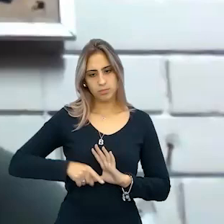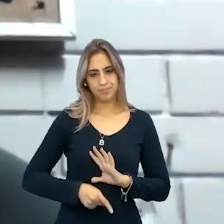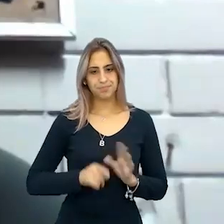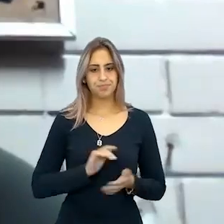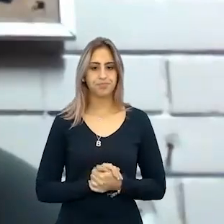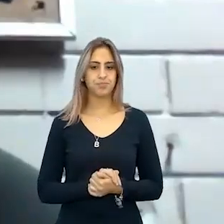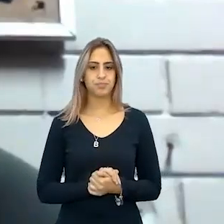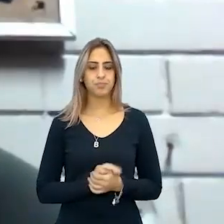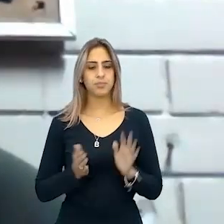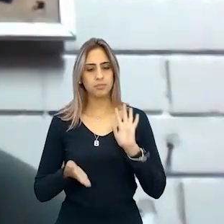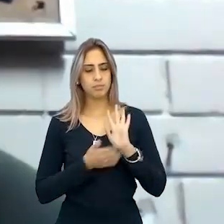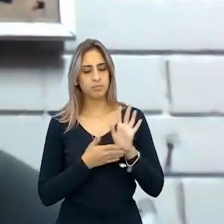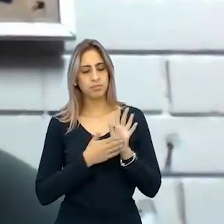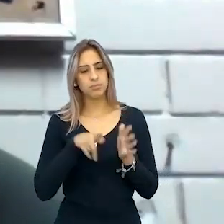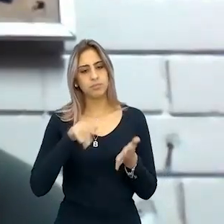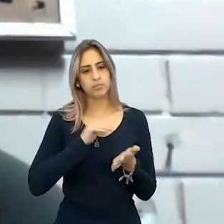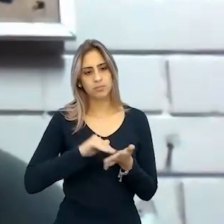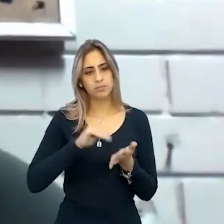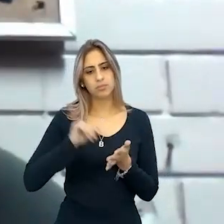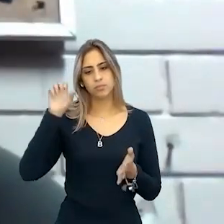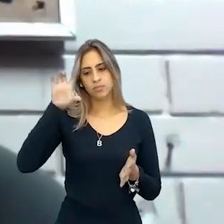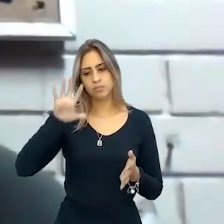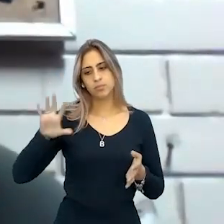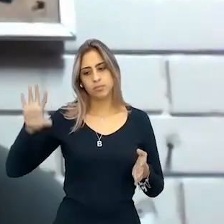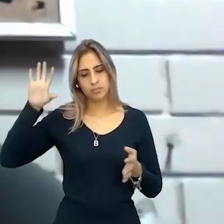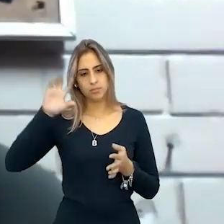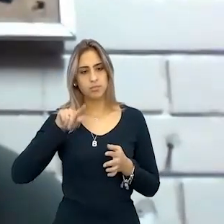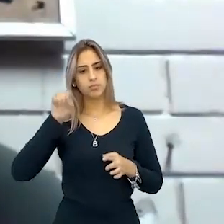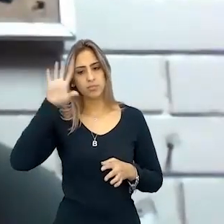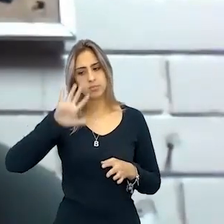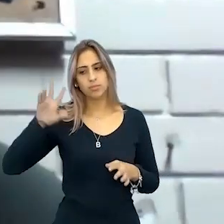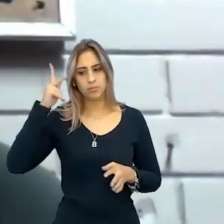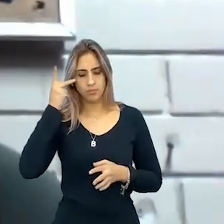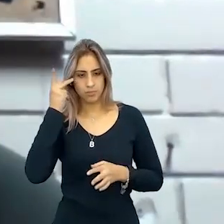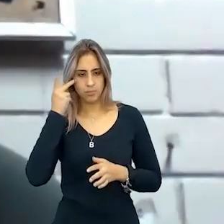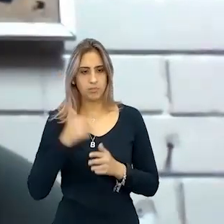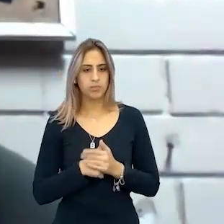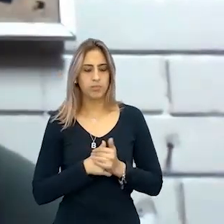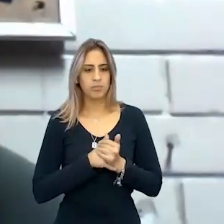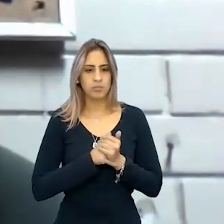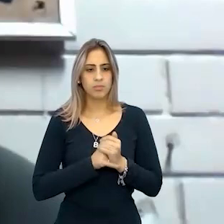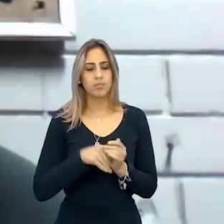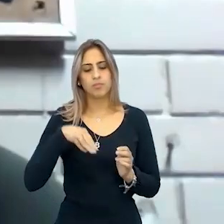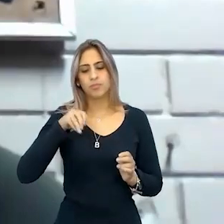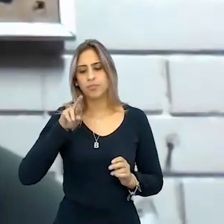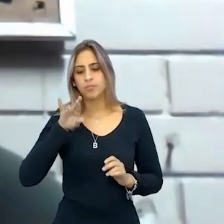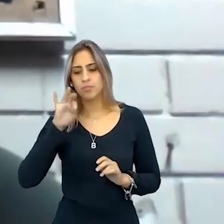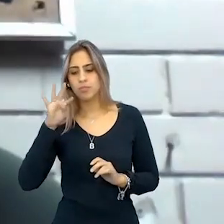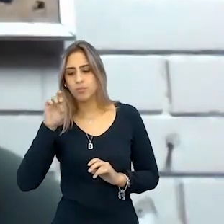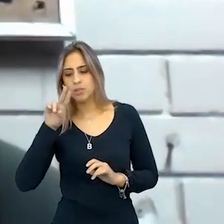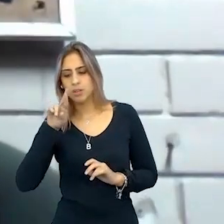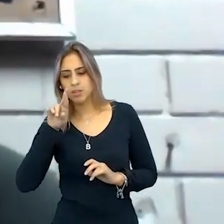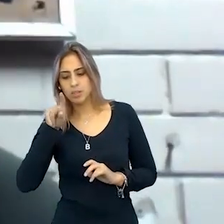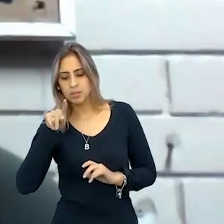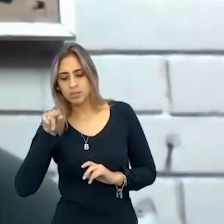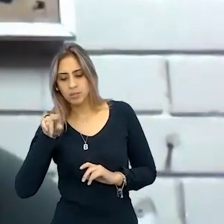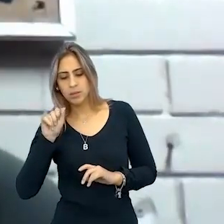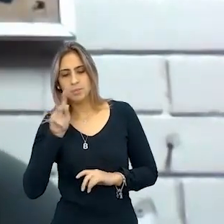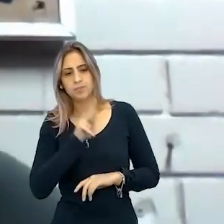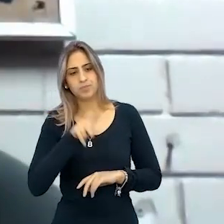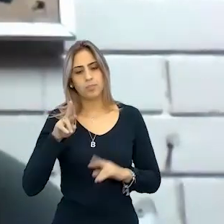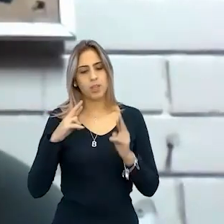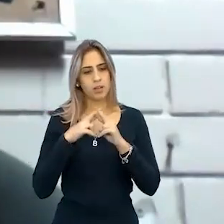aprofundamento proposto pela Secretaria Estadual do Estado de São Paulo. Sou Maria Tereza Cruz de Moraes, professora da